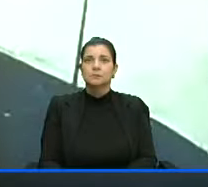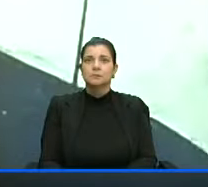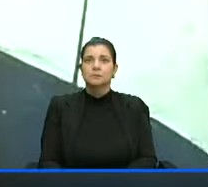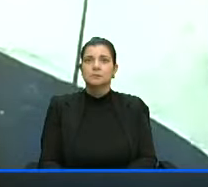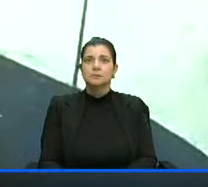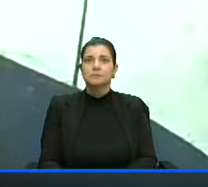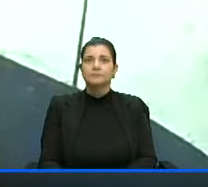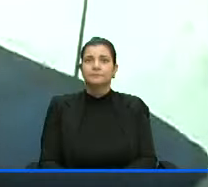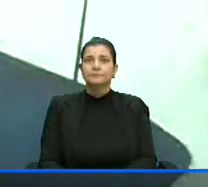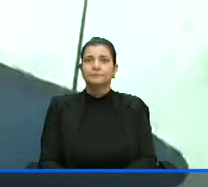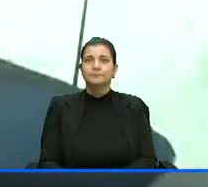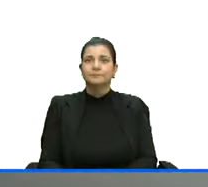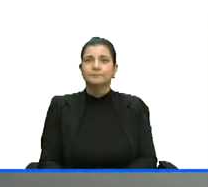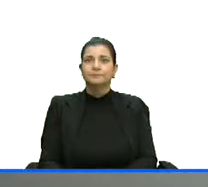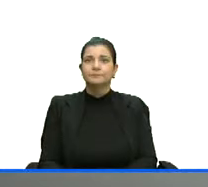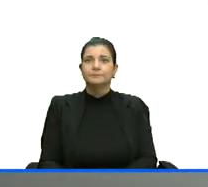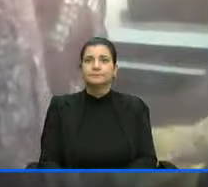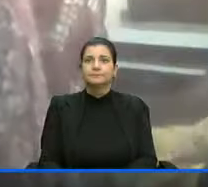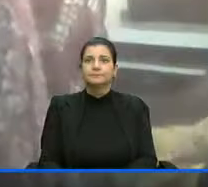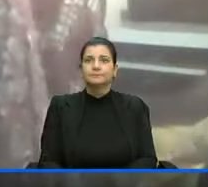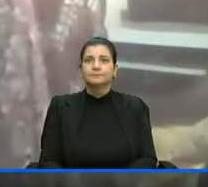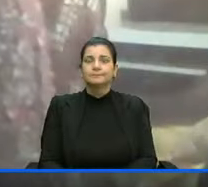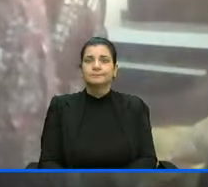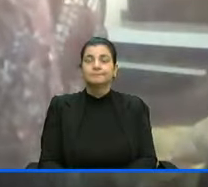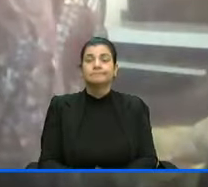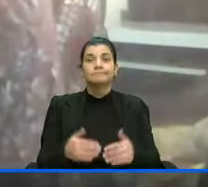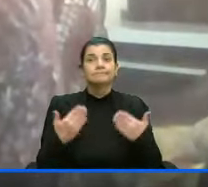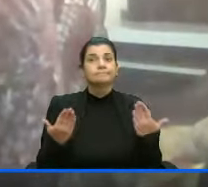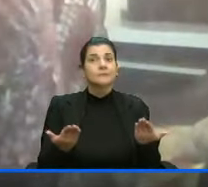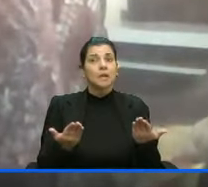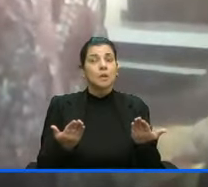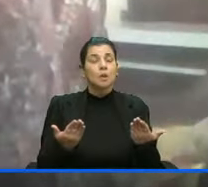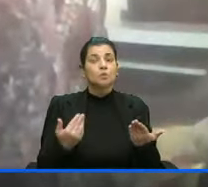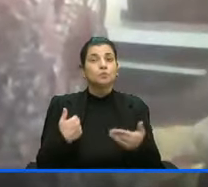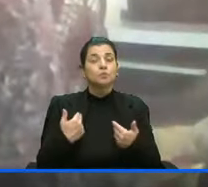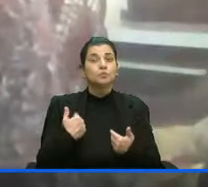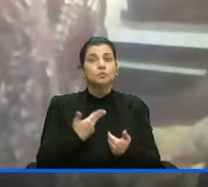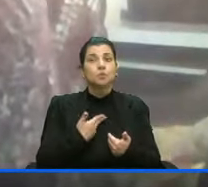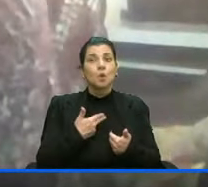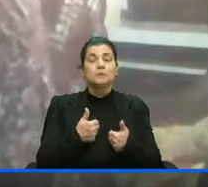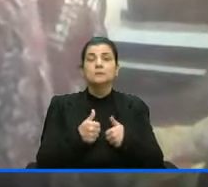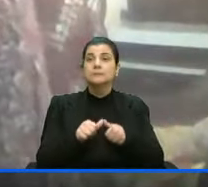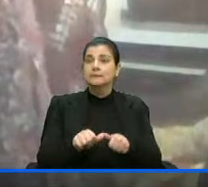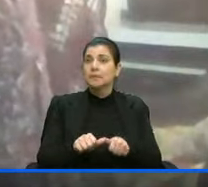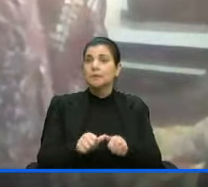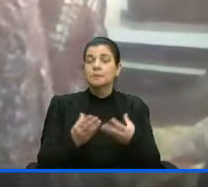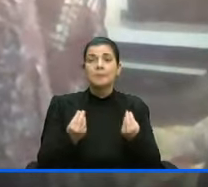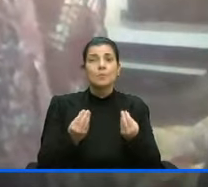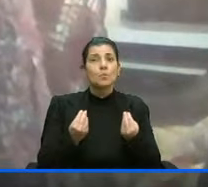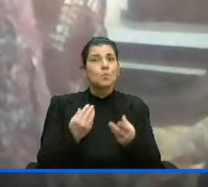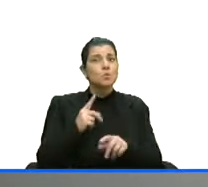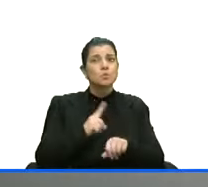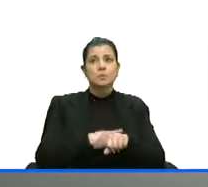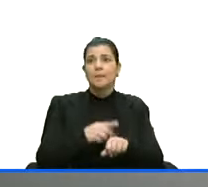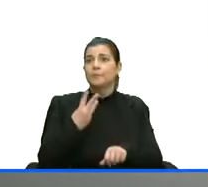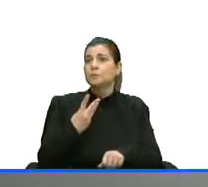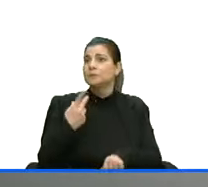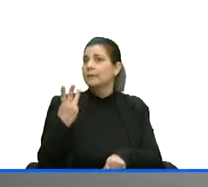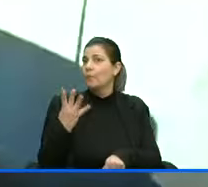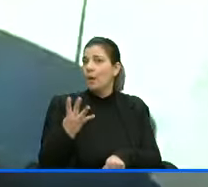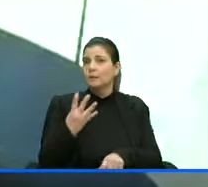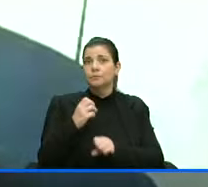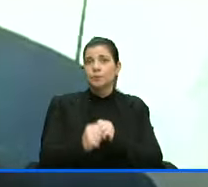Imagina! Que linda! Então, nós estamos há muito tempo. 34 anos, imagina. Aí é a